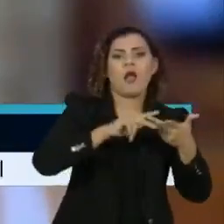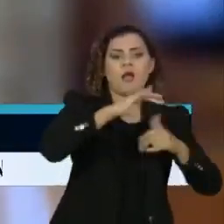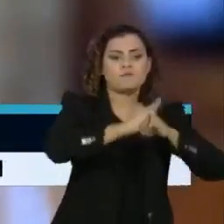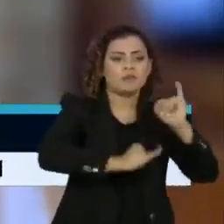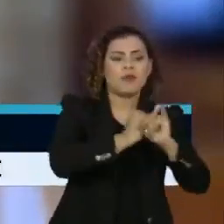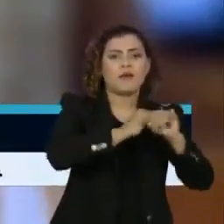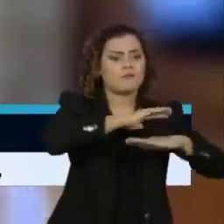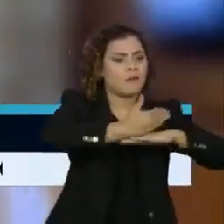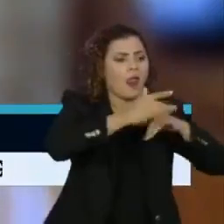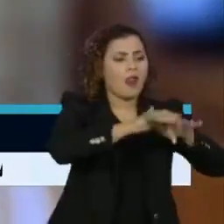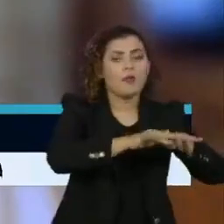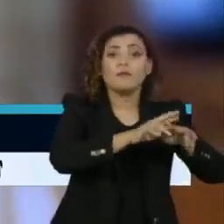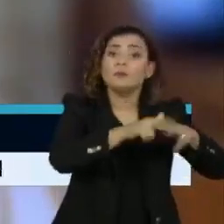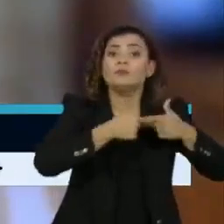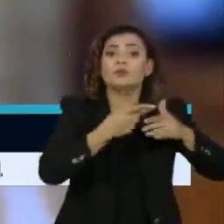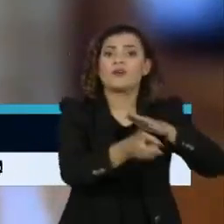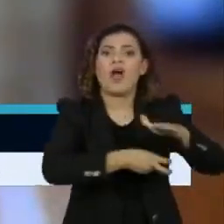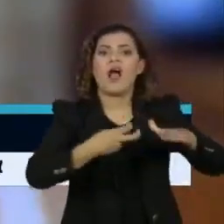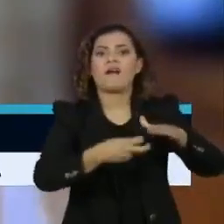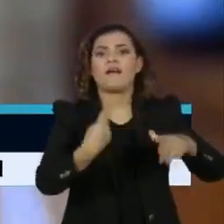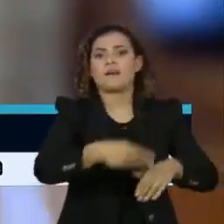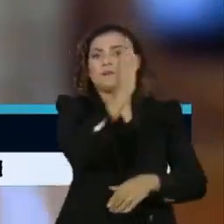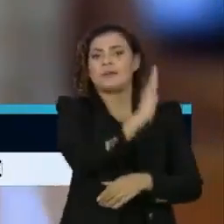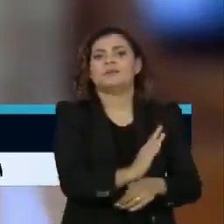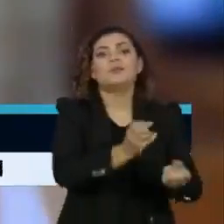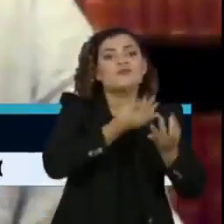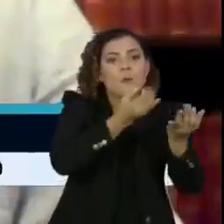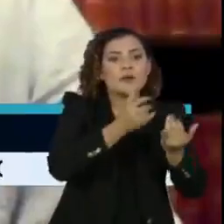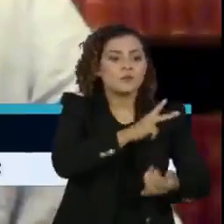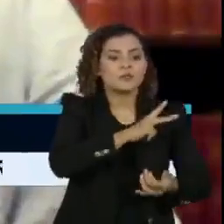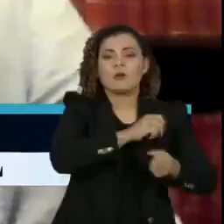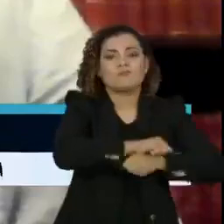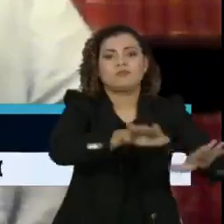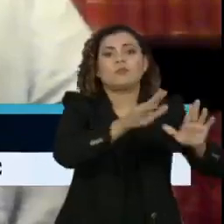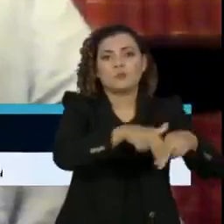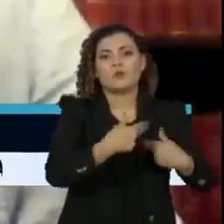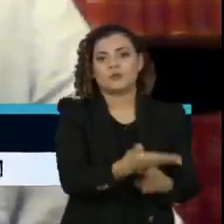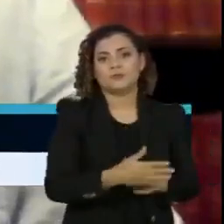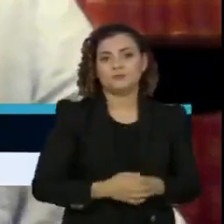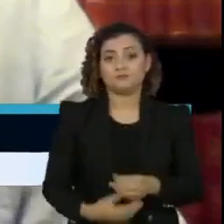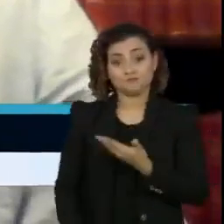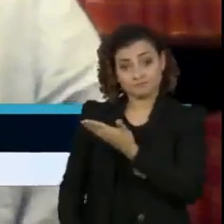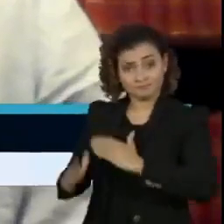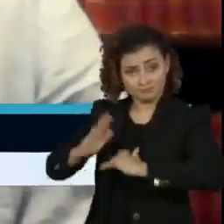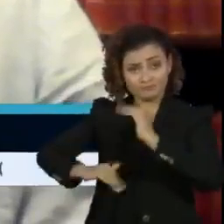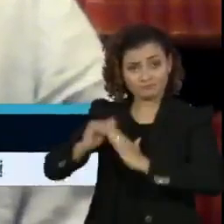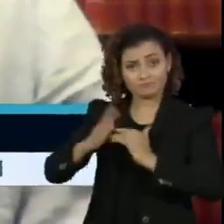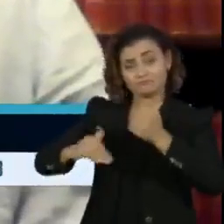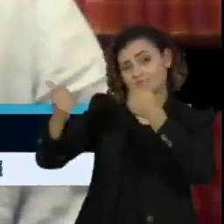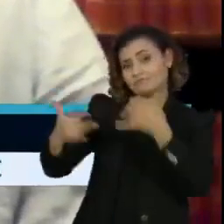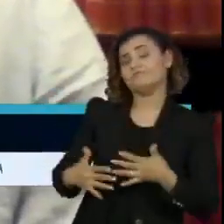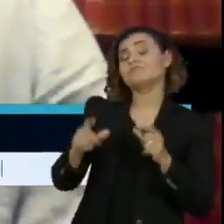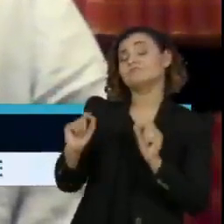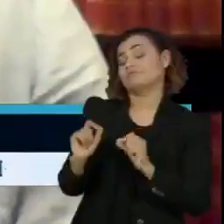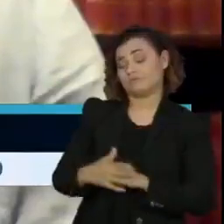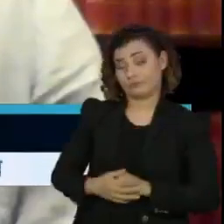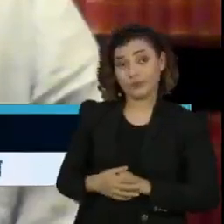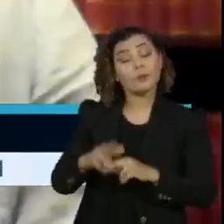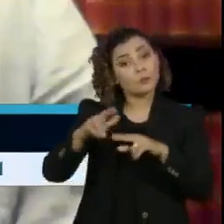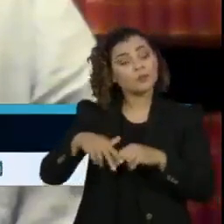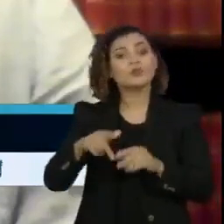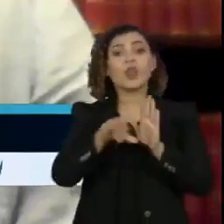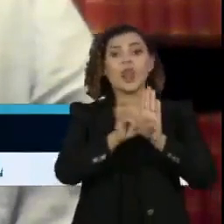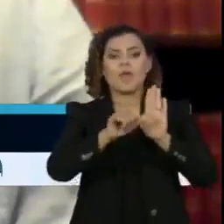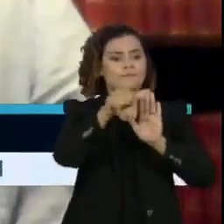paraíso completo para hackers e para vazamento de dados. Para este outro especialista, além de modernizar